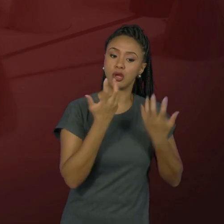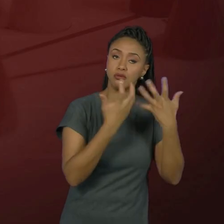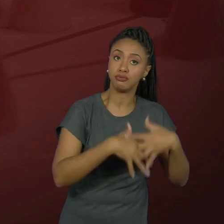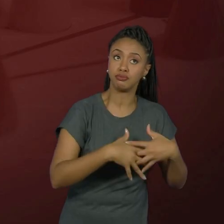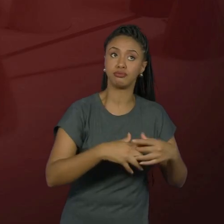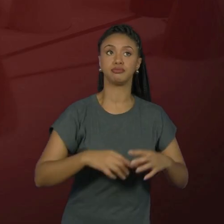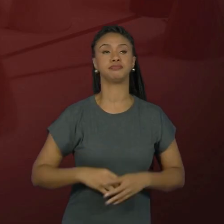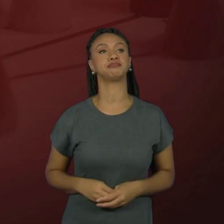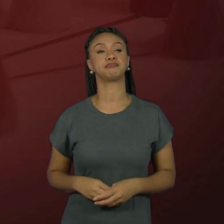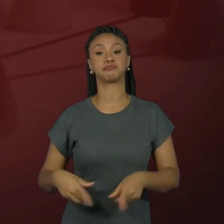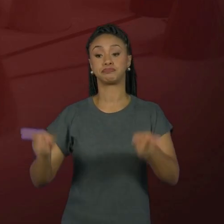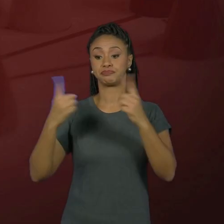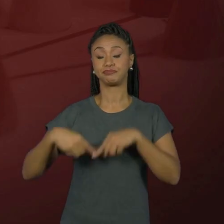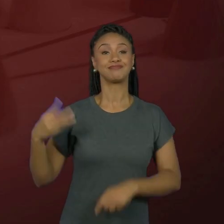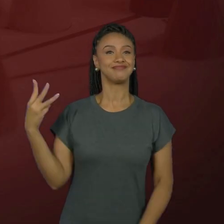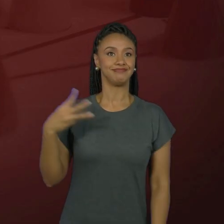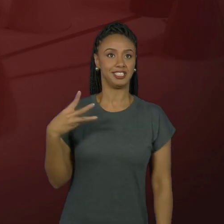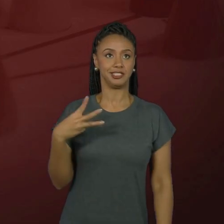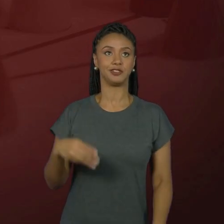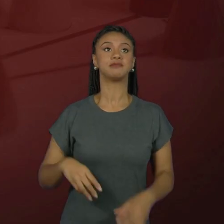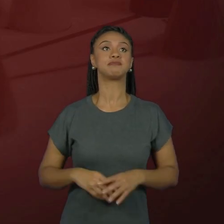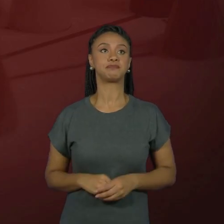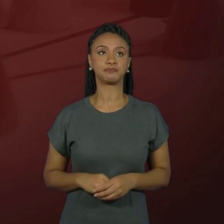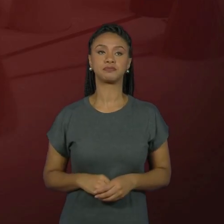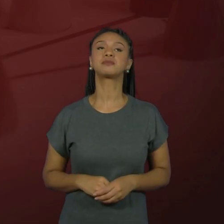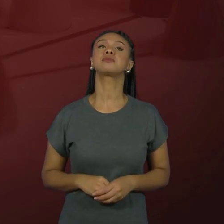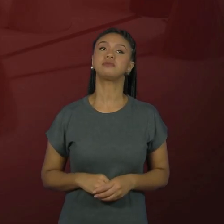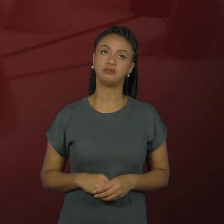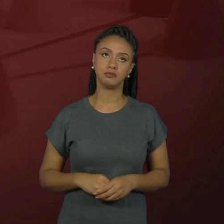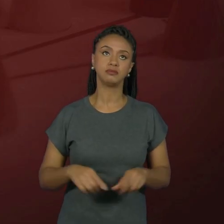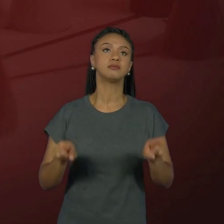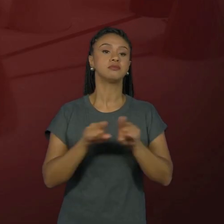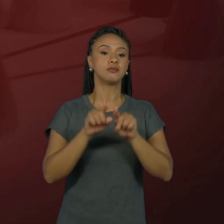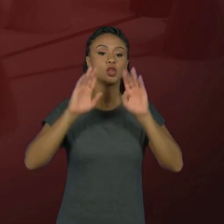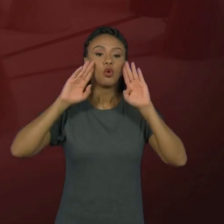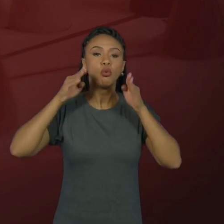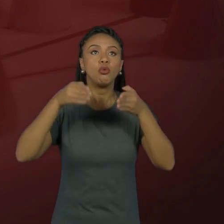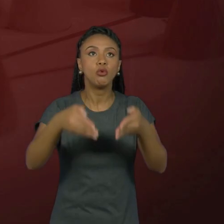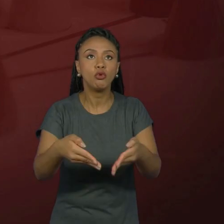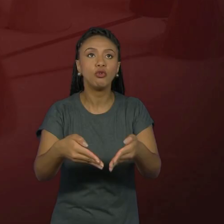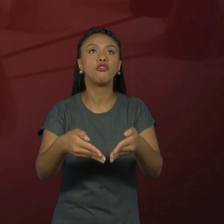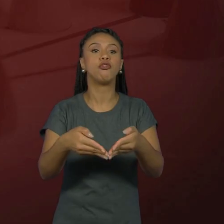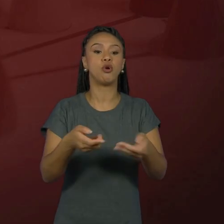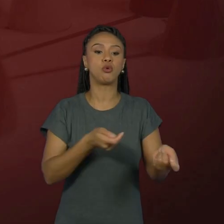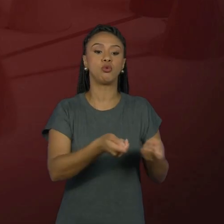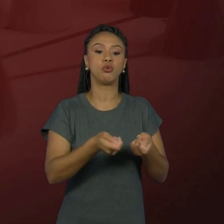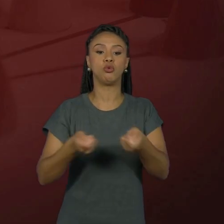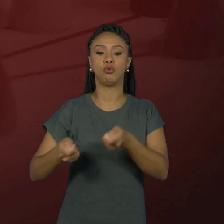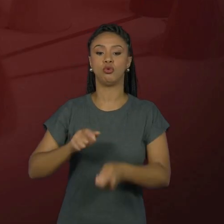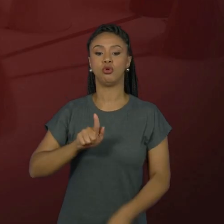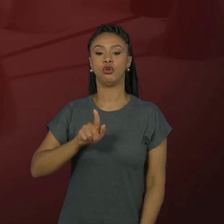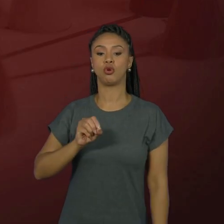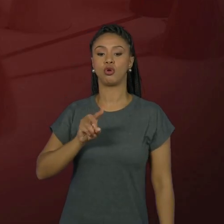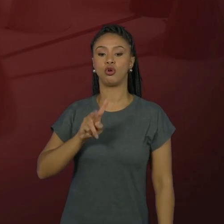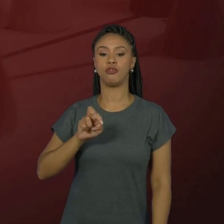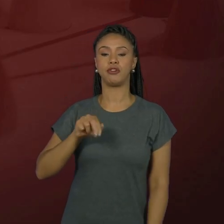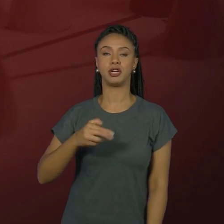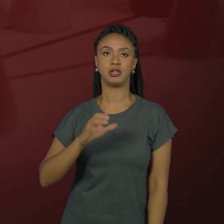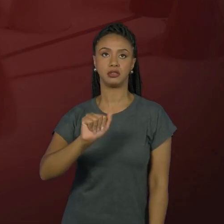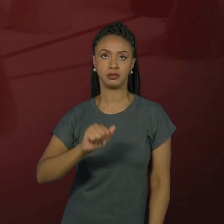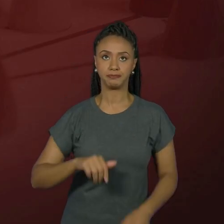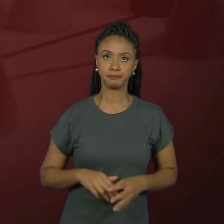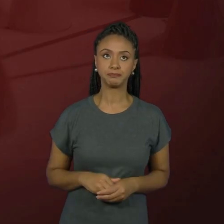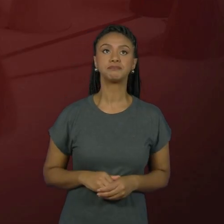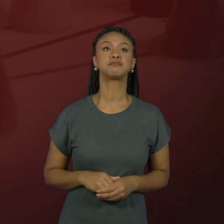governança, que é o terceiro paradigma, está interligado com a descrição das funcionalidades desejadas dos